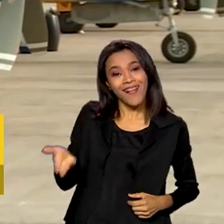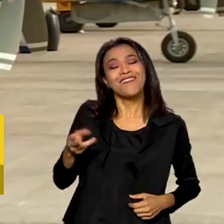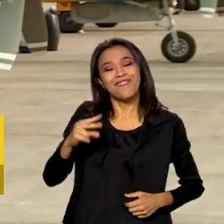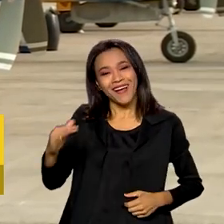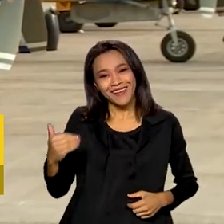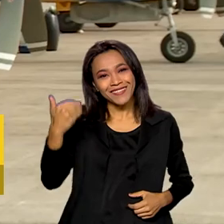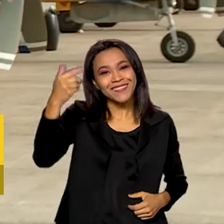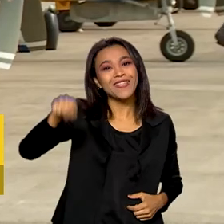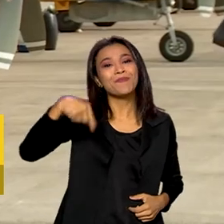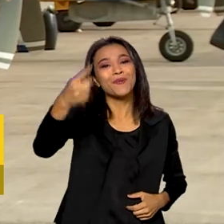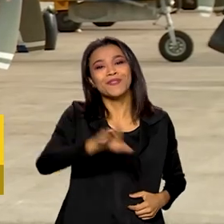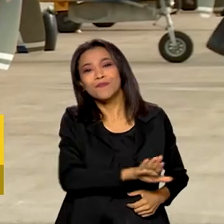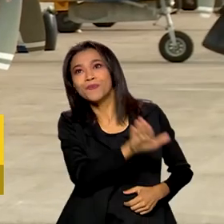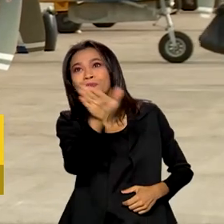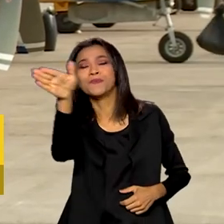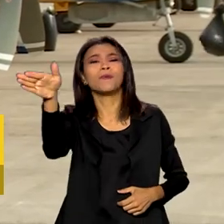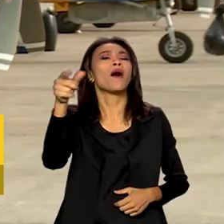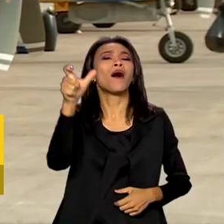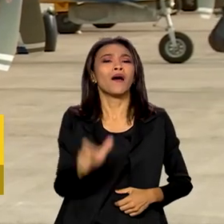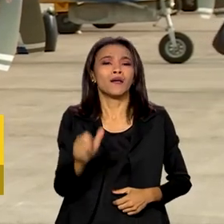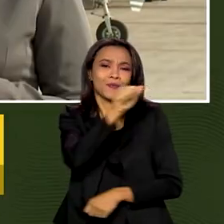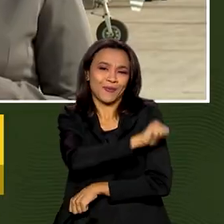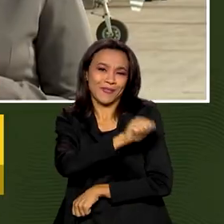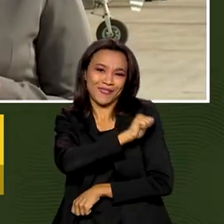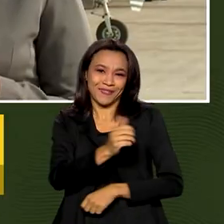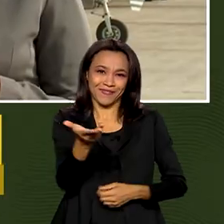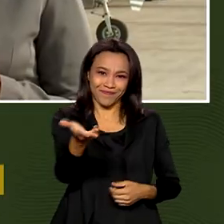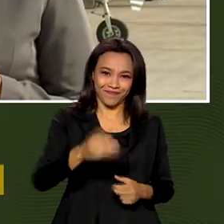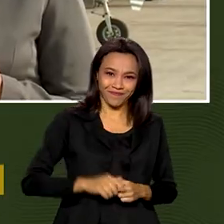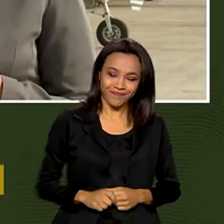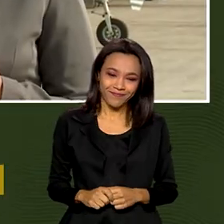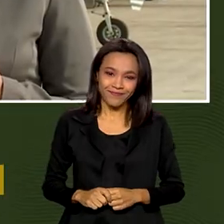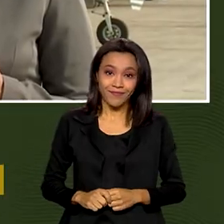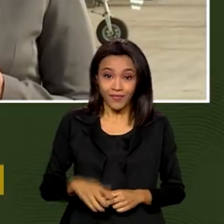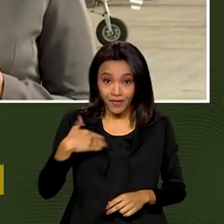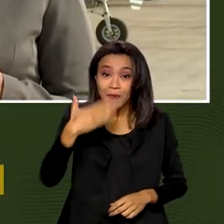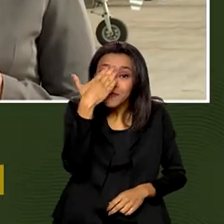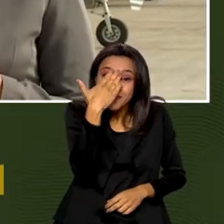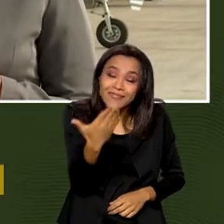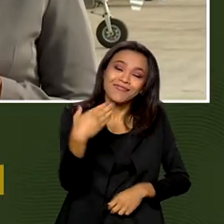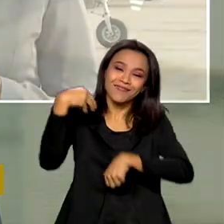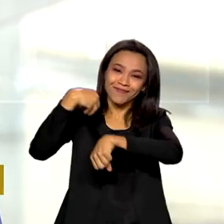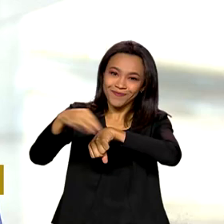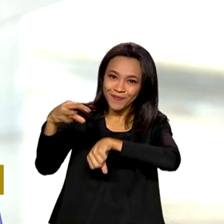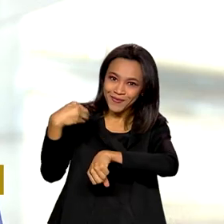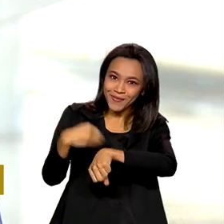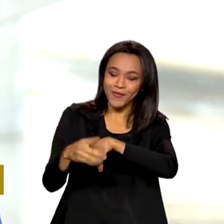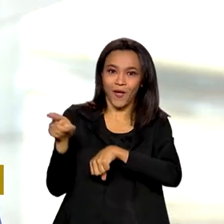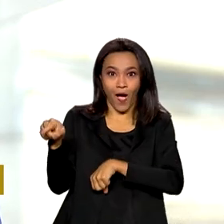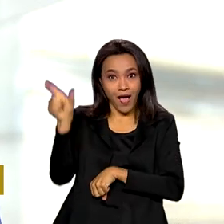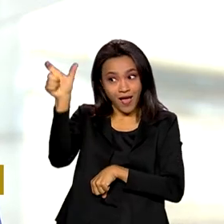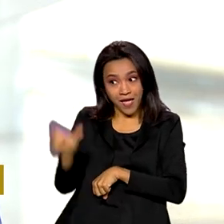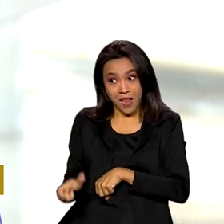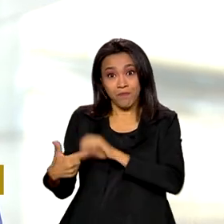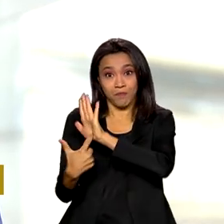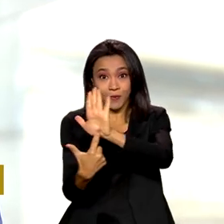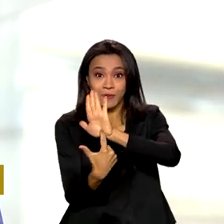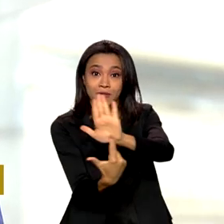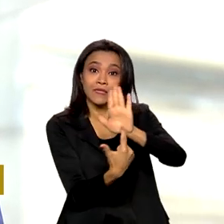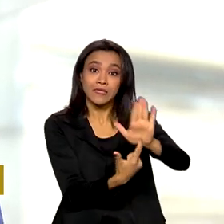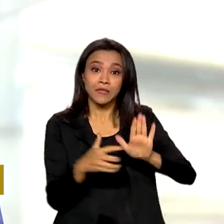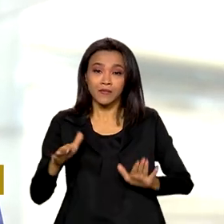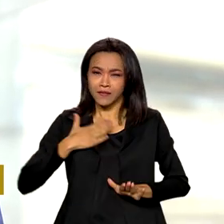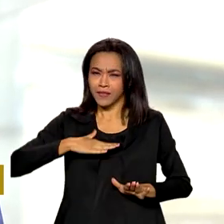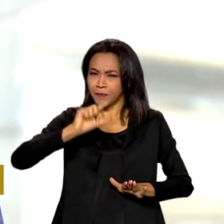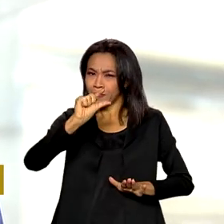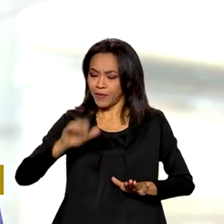mais tarde para o Rio de Janeiro. Volto com vocês aí no estúdio. Ok, Gabriela, obrigado pelas informações. A Gabriela mostrando aí pra gente os aviões que decolam